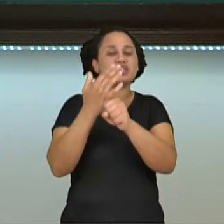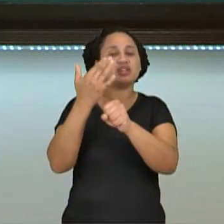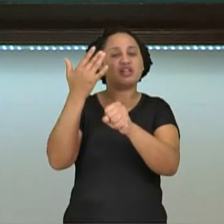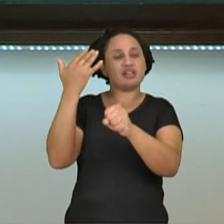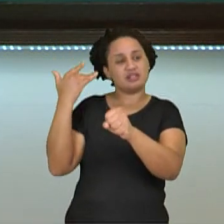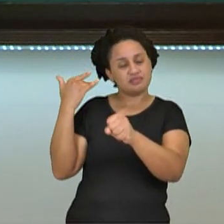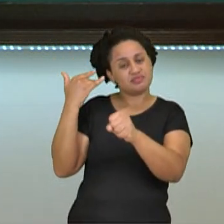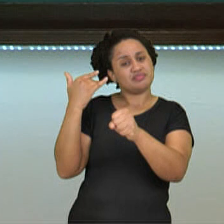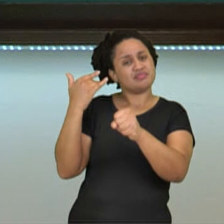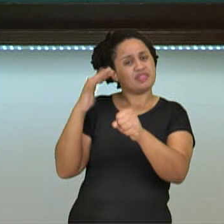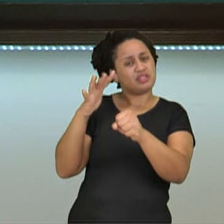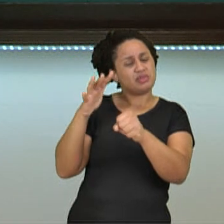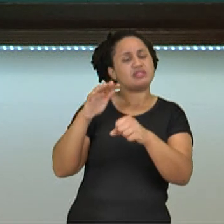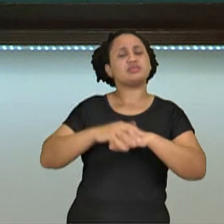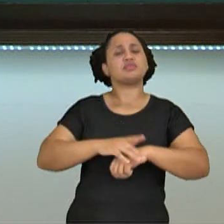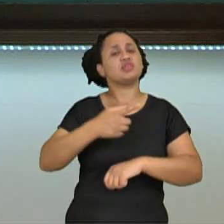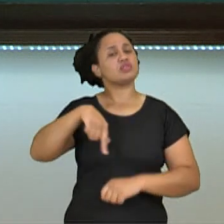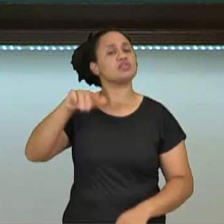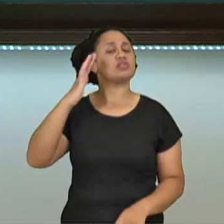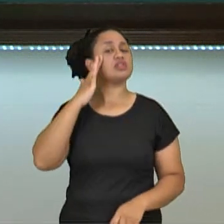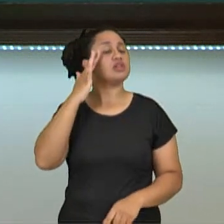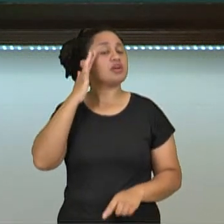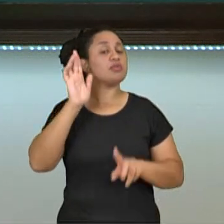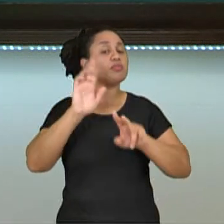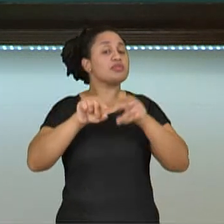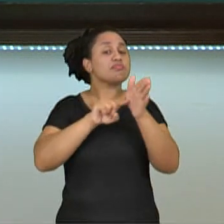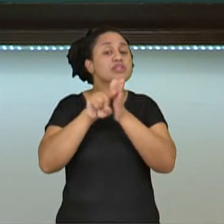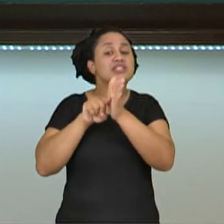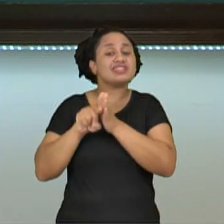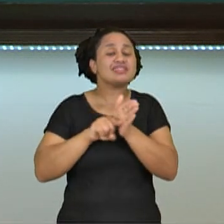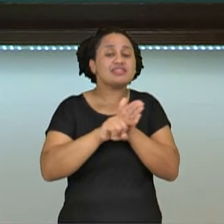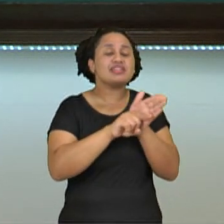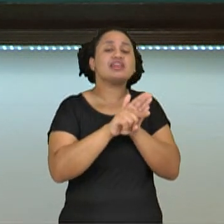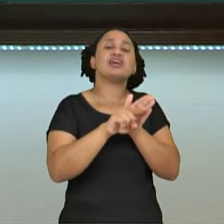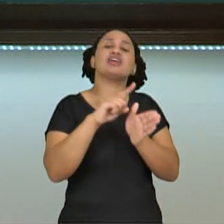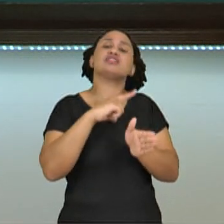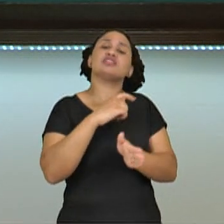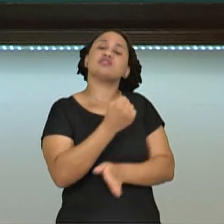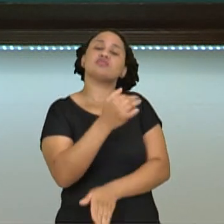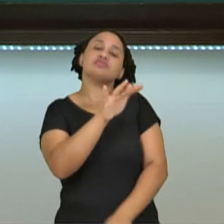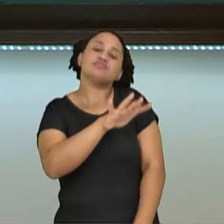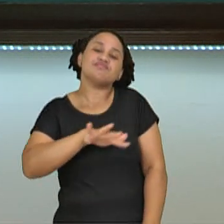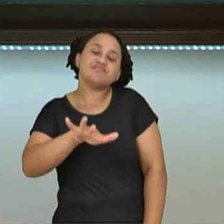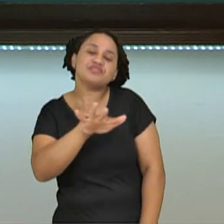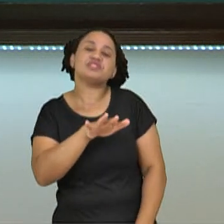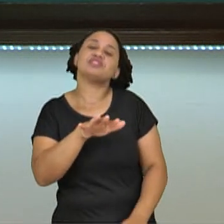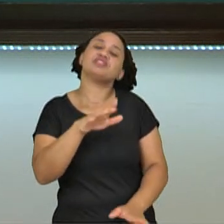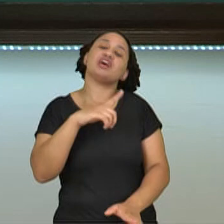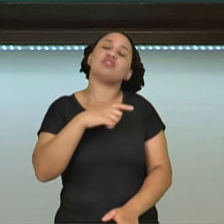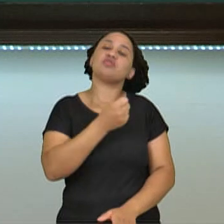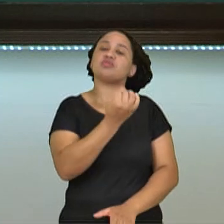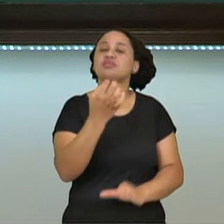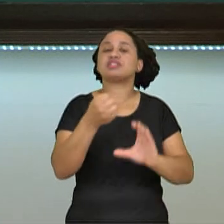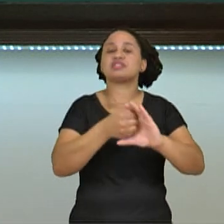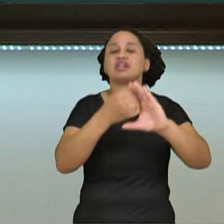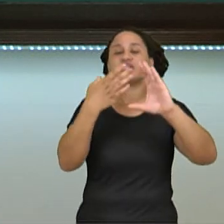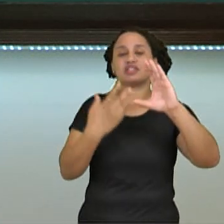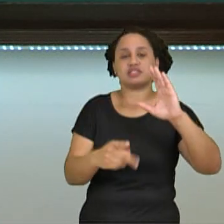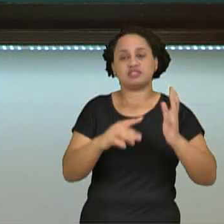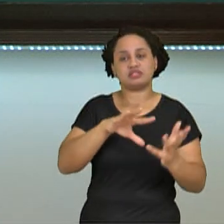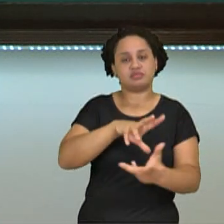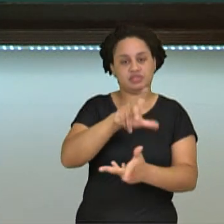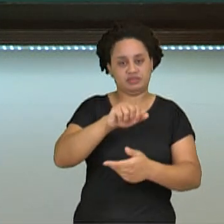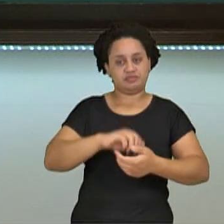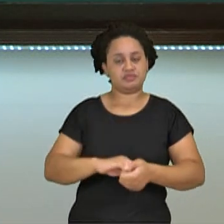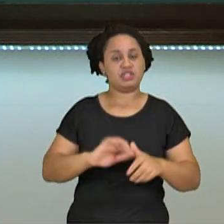aproximadamente, a gente sabe através de estudos algumas condições, algumas características do nosso planeta. Quando